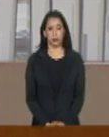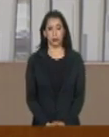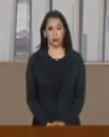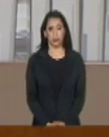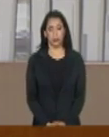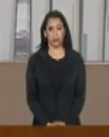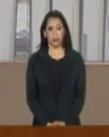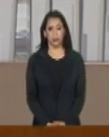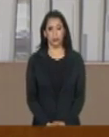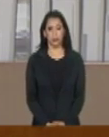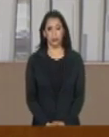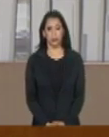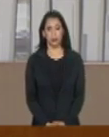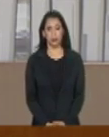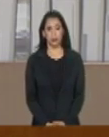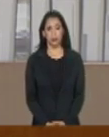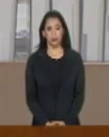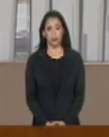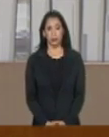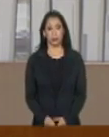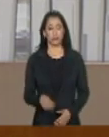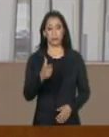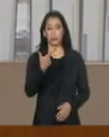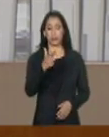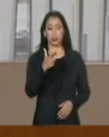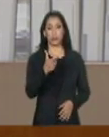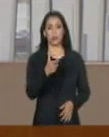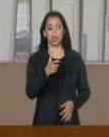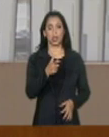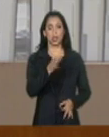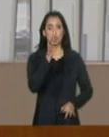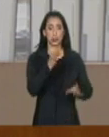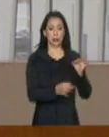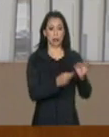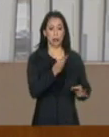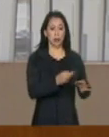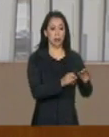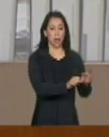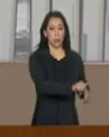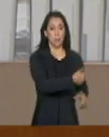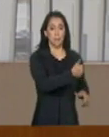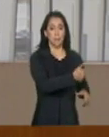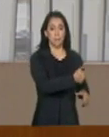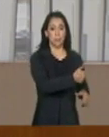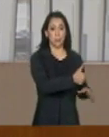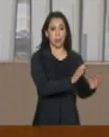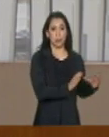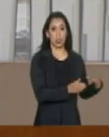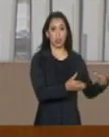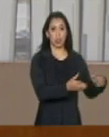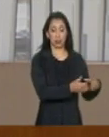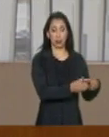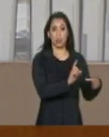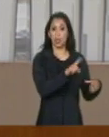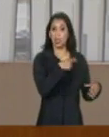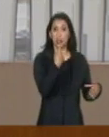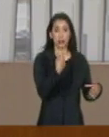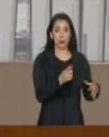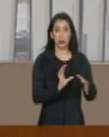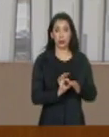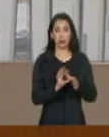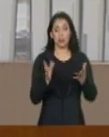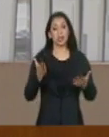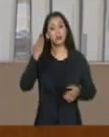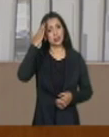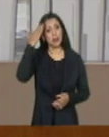com sentença de primeiro grau. E muitos deles são absolvidos depois, todos nós